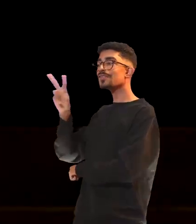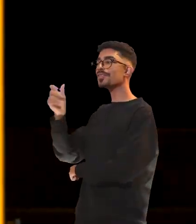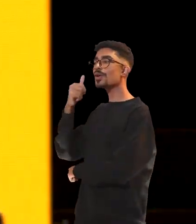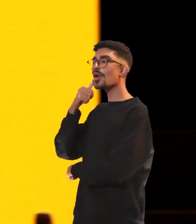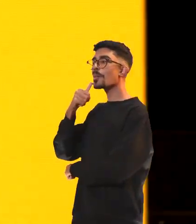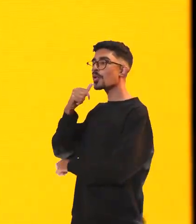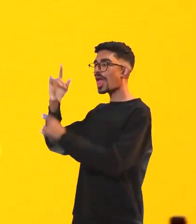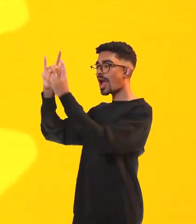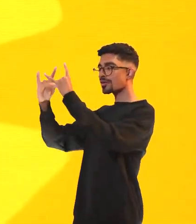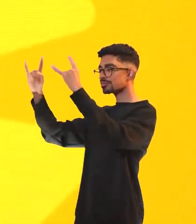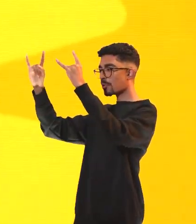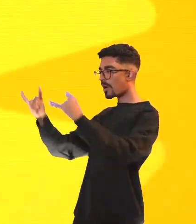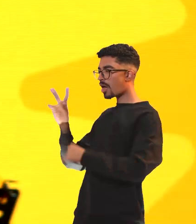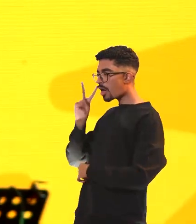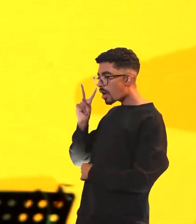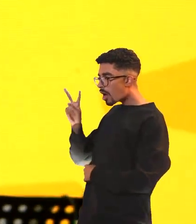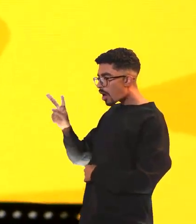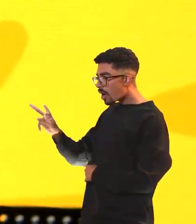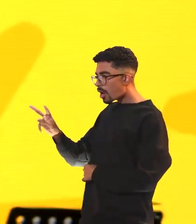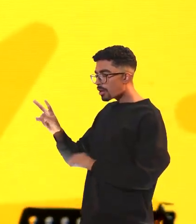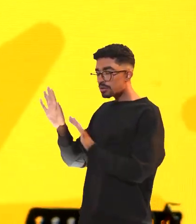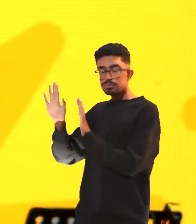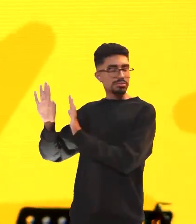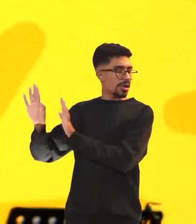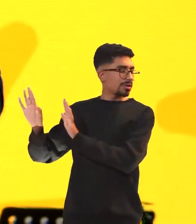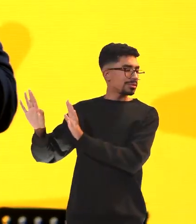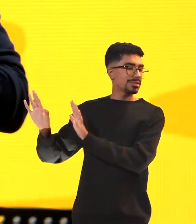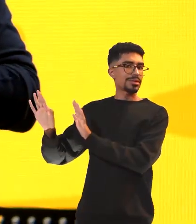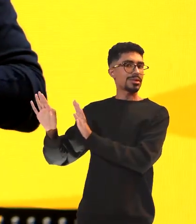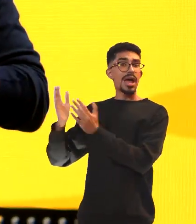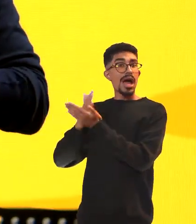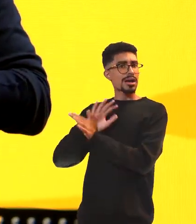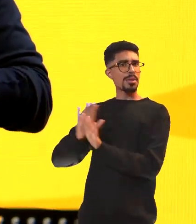Desceu. Acabou a história. Próximo capítulo. Maravilha.